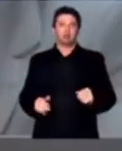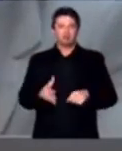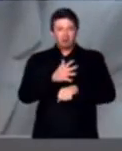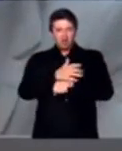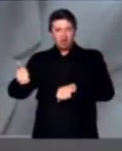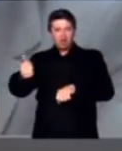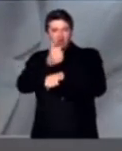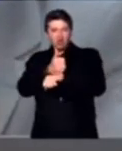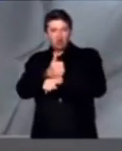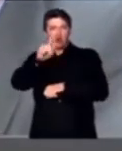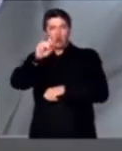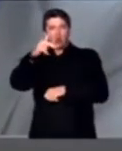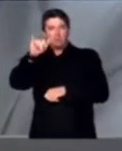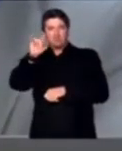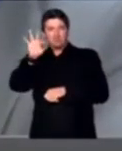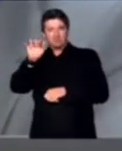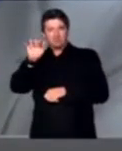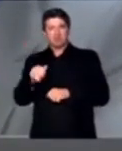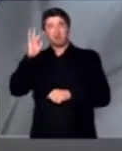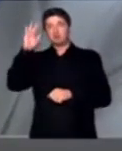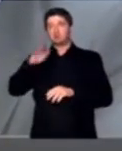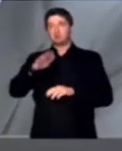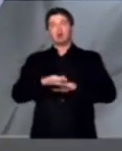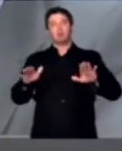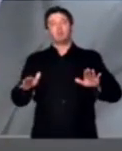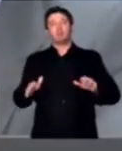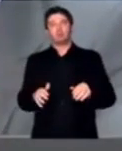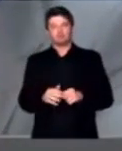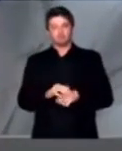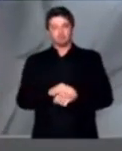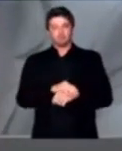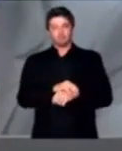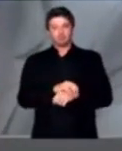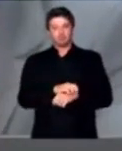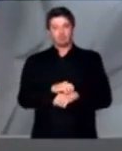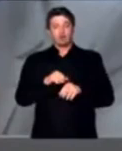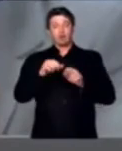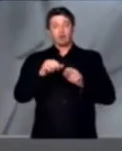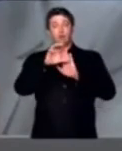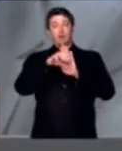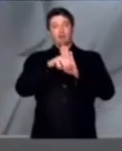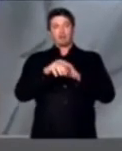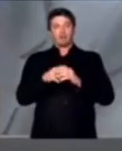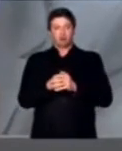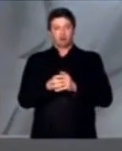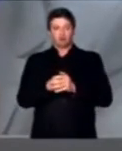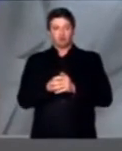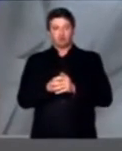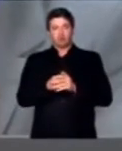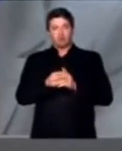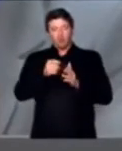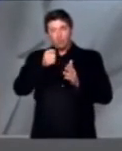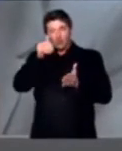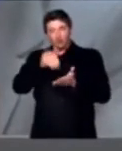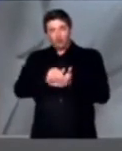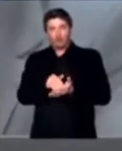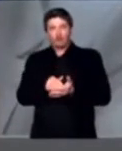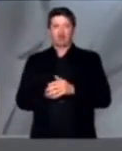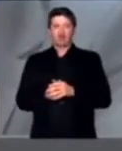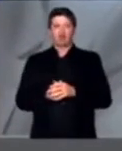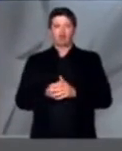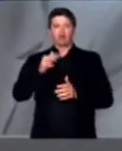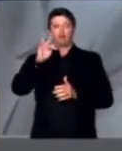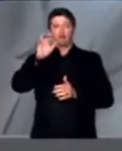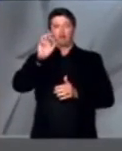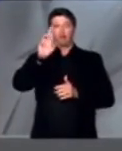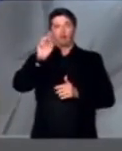Golpista, o sonho acabou. Esse é o capítulo antepenúltimo do fim do Fórum de São